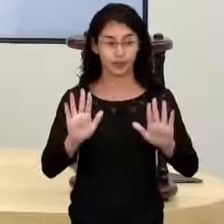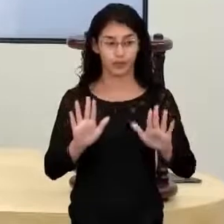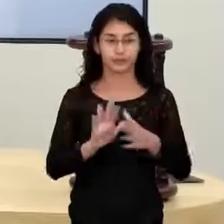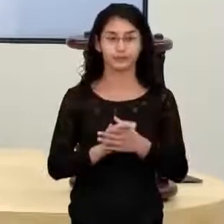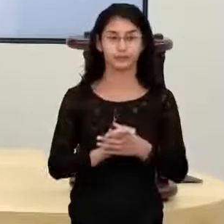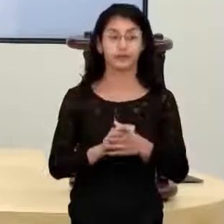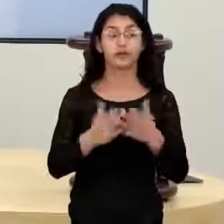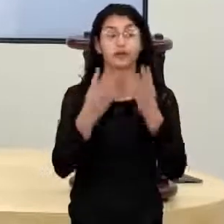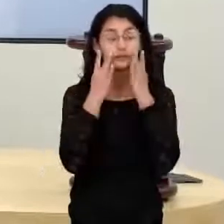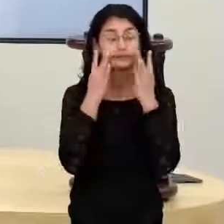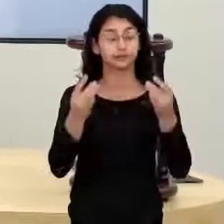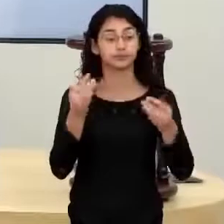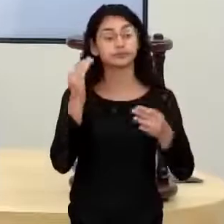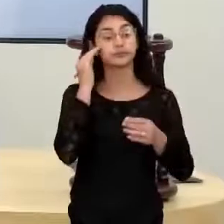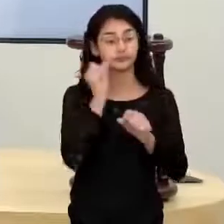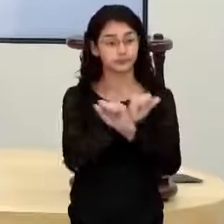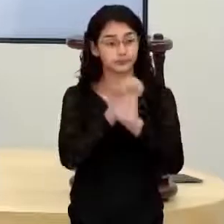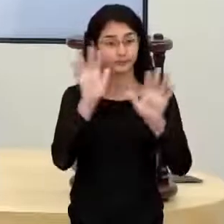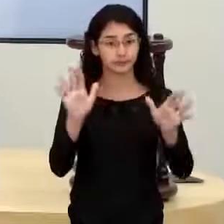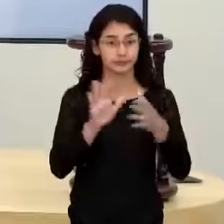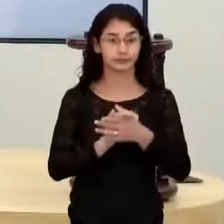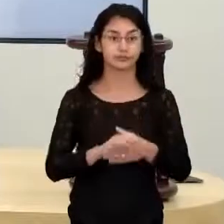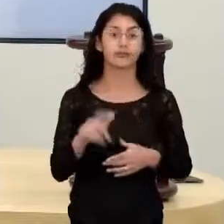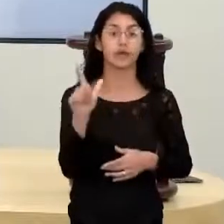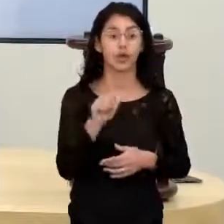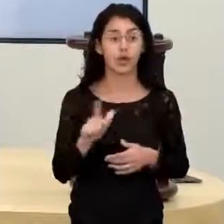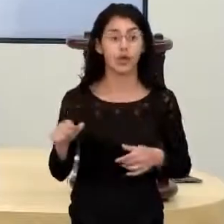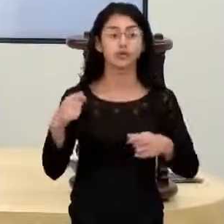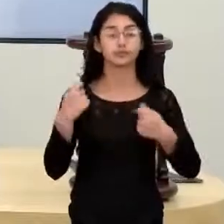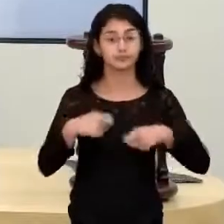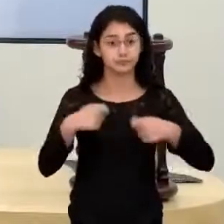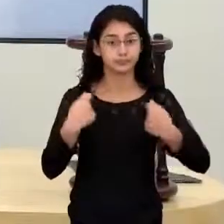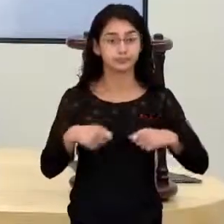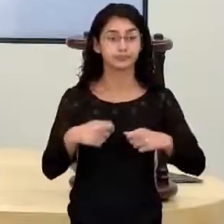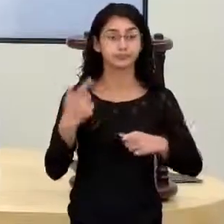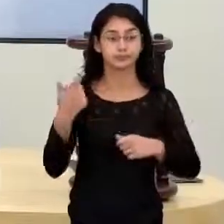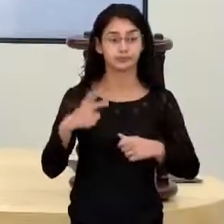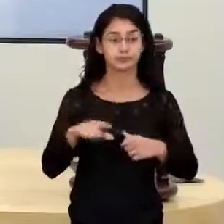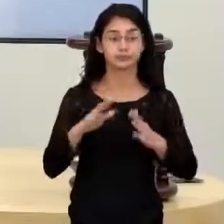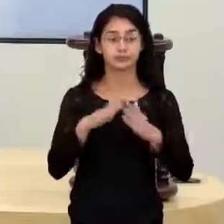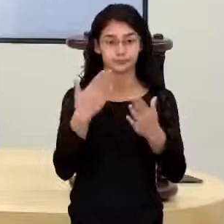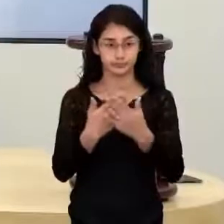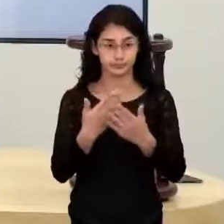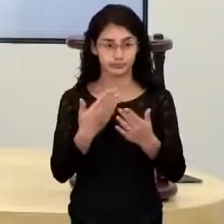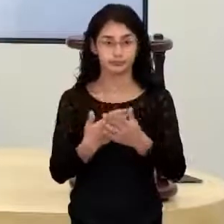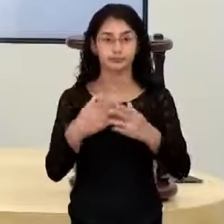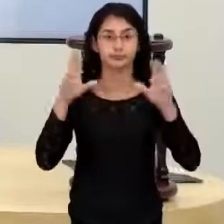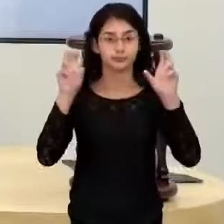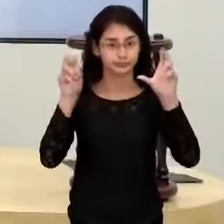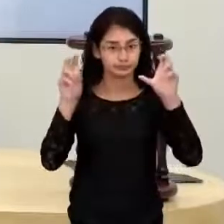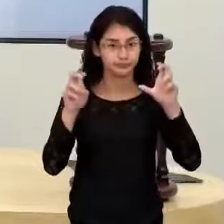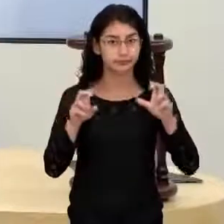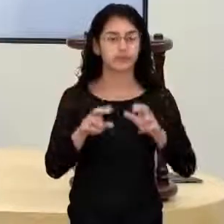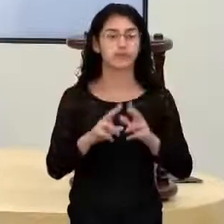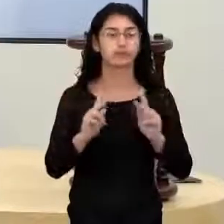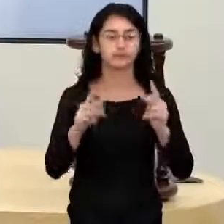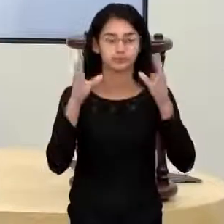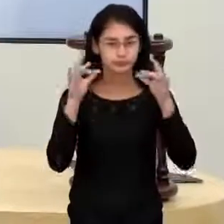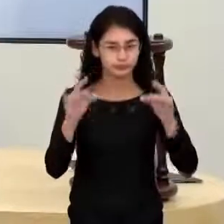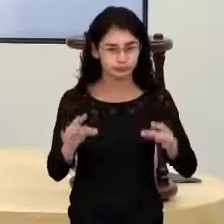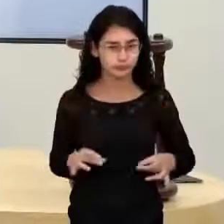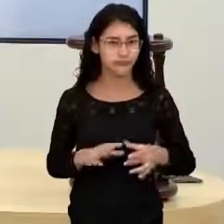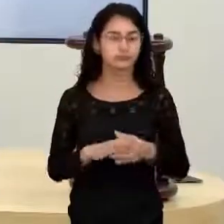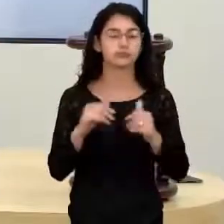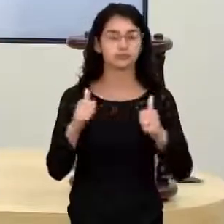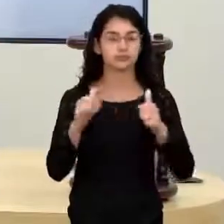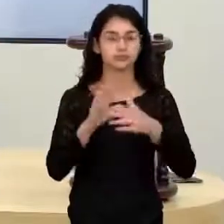aqui entendendo. É lógico que nós precisamos, depois, na sala, esse assunto ele precisa ser destrinchado com os alunos, está